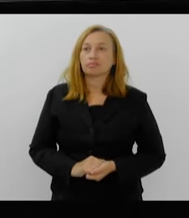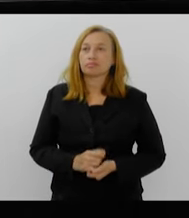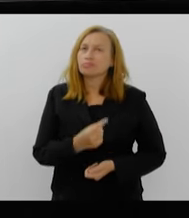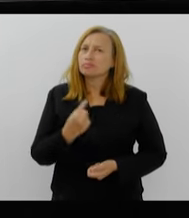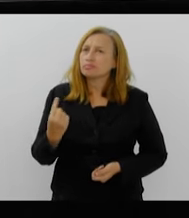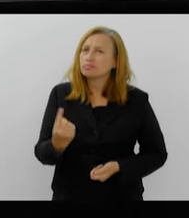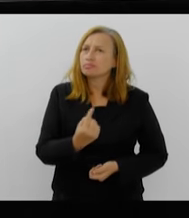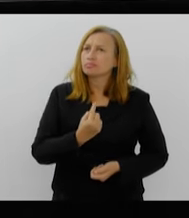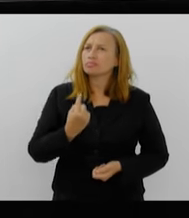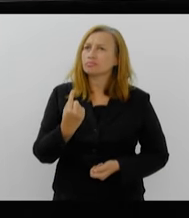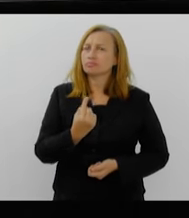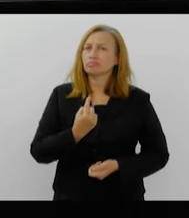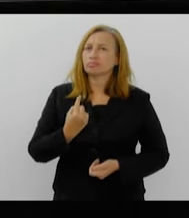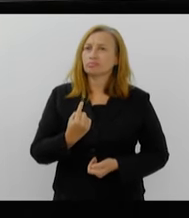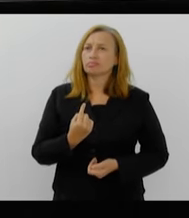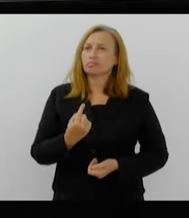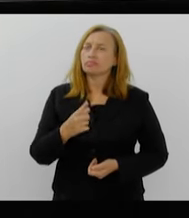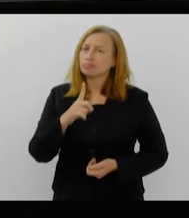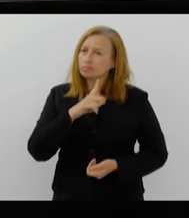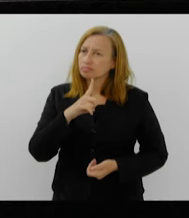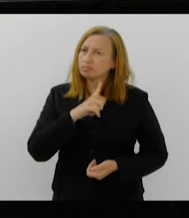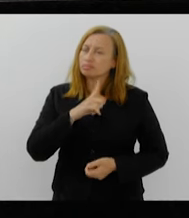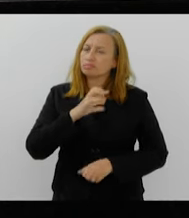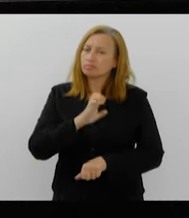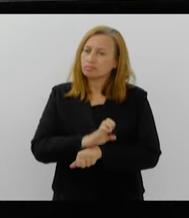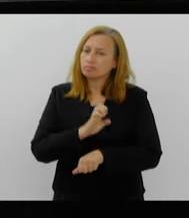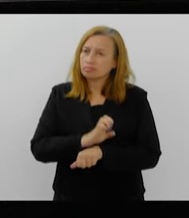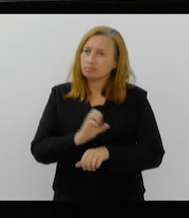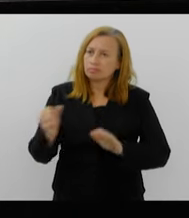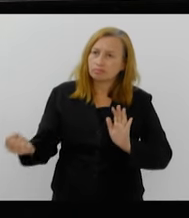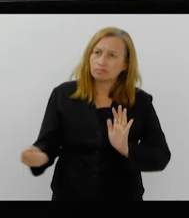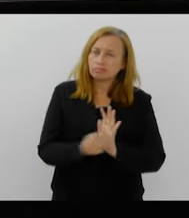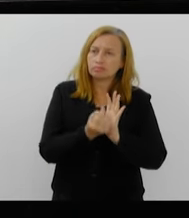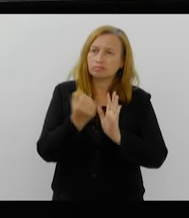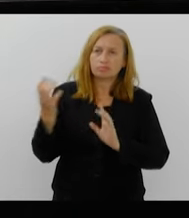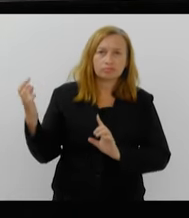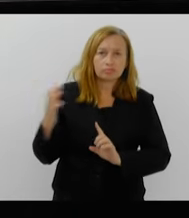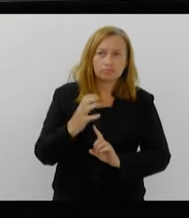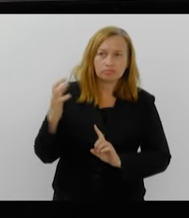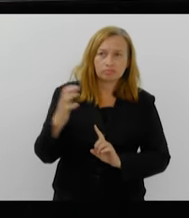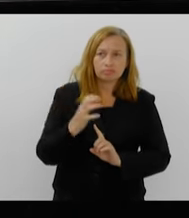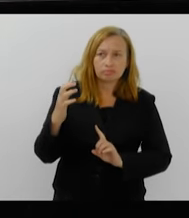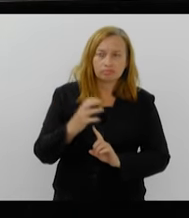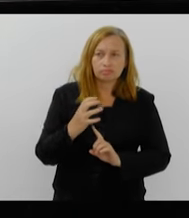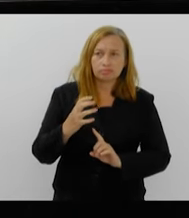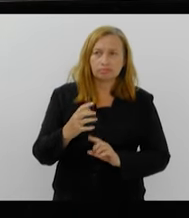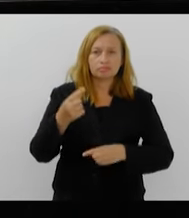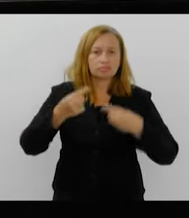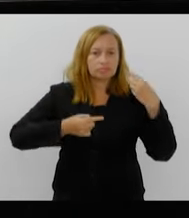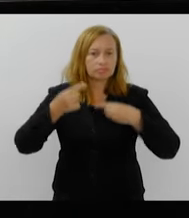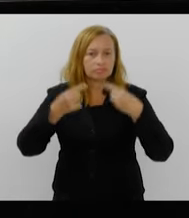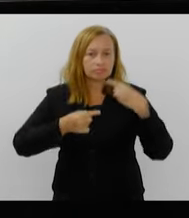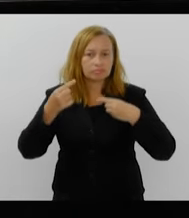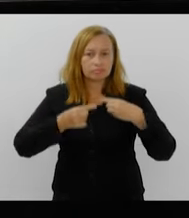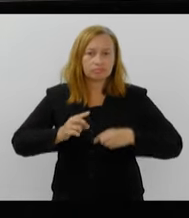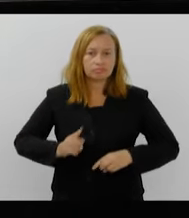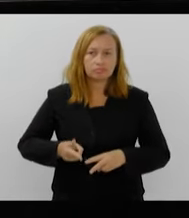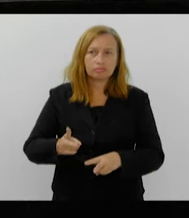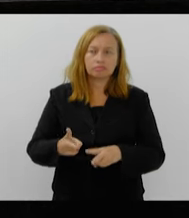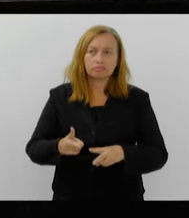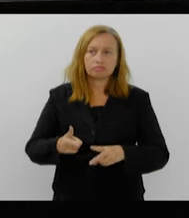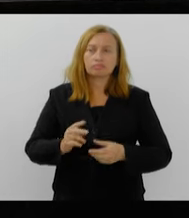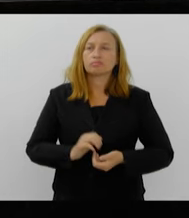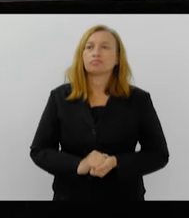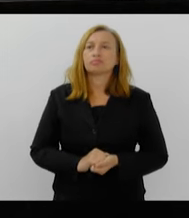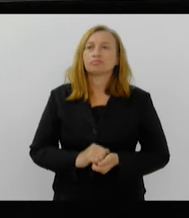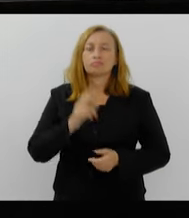Nós, que temos um estado marcado pela opressão racial, que debatemos constantemente a questão racial do